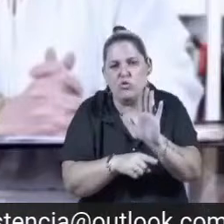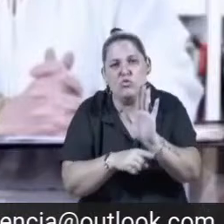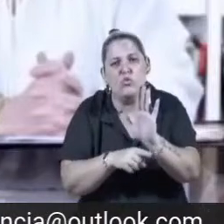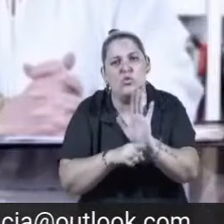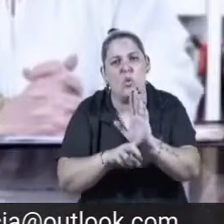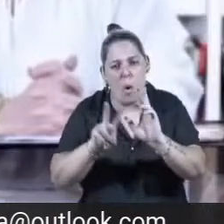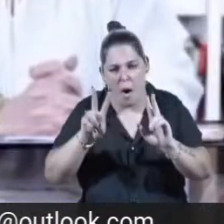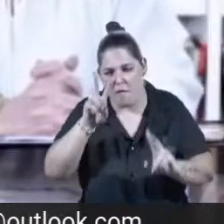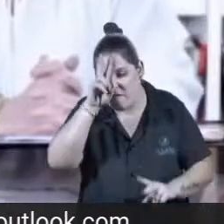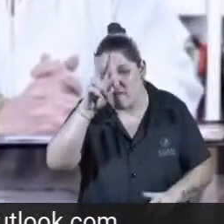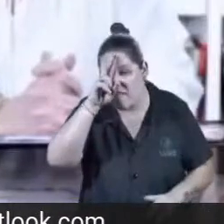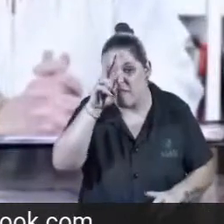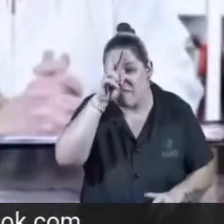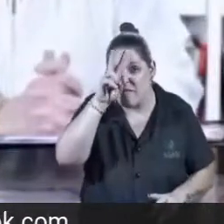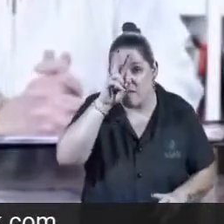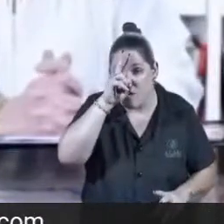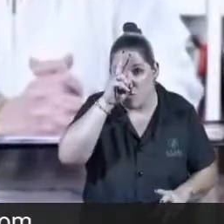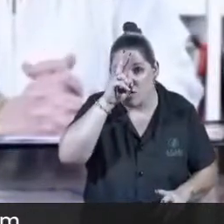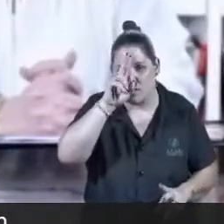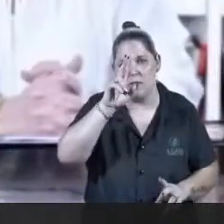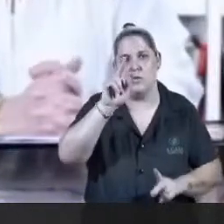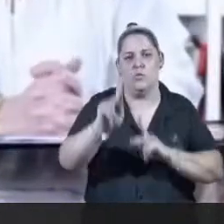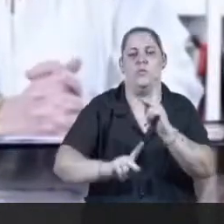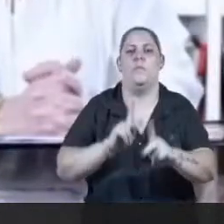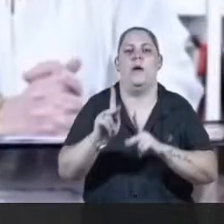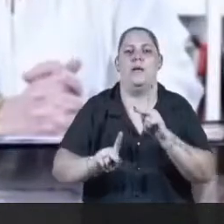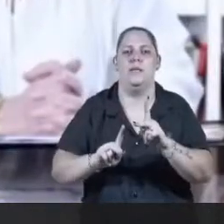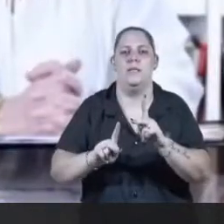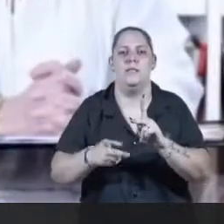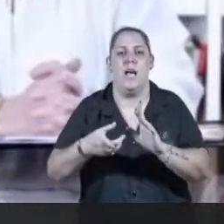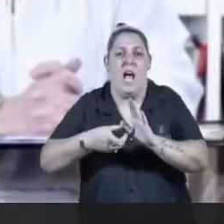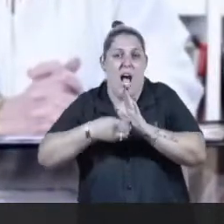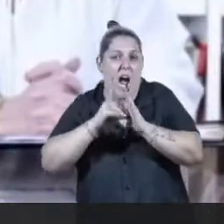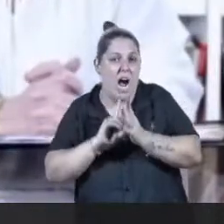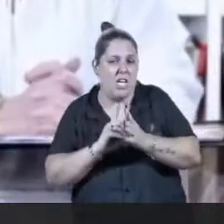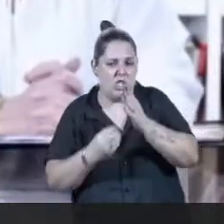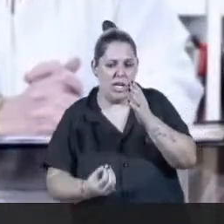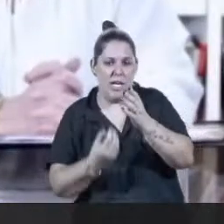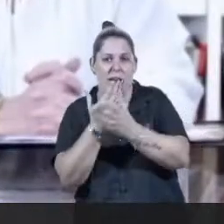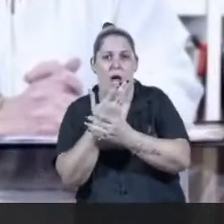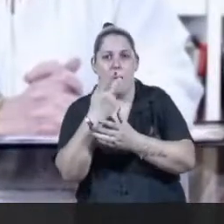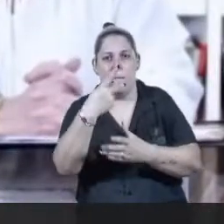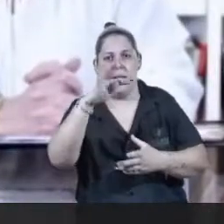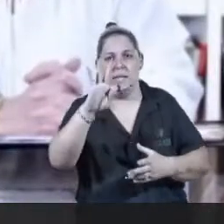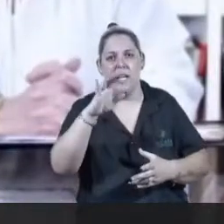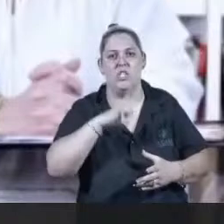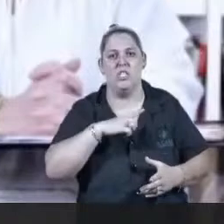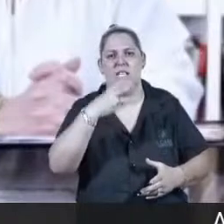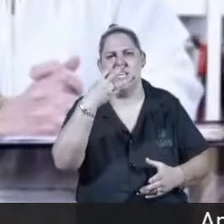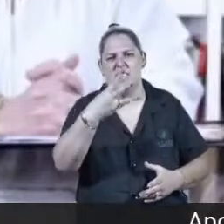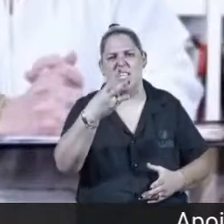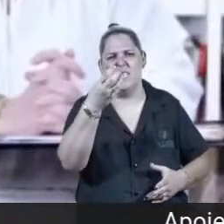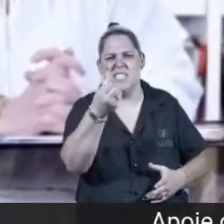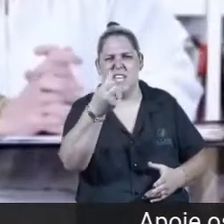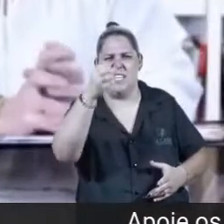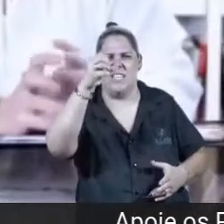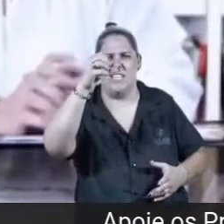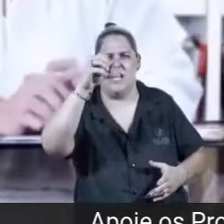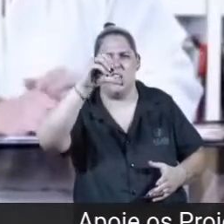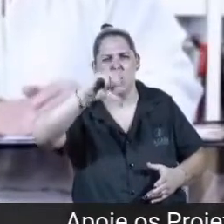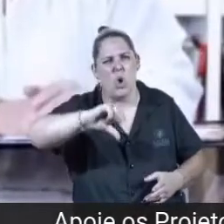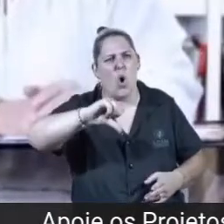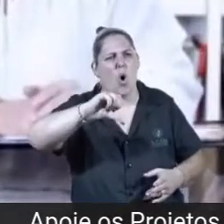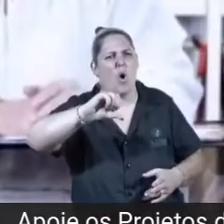desse país. Eu lembro que, antes de criar o PT, você tinha 369 ou 400 organizações